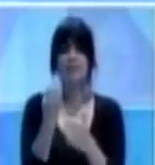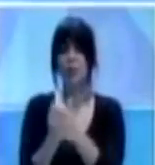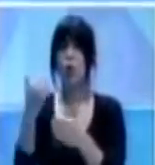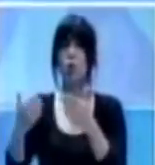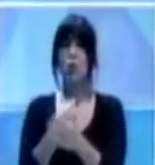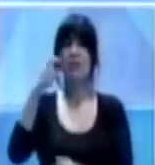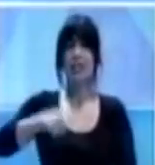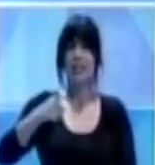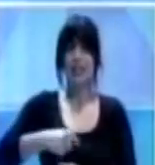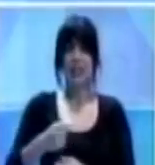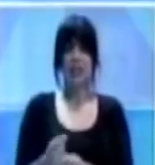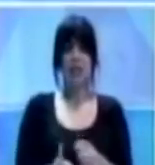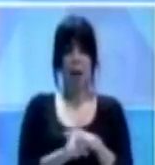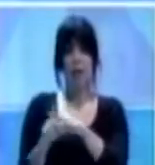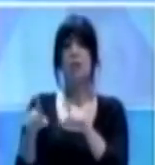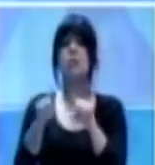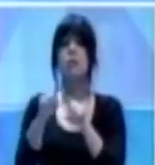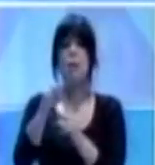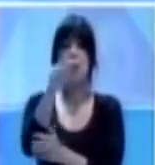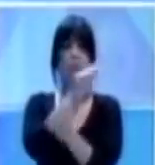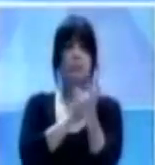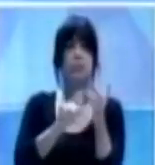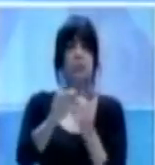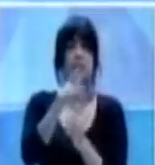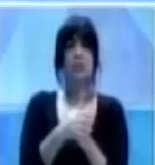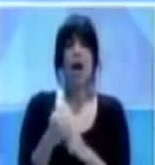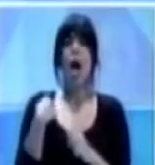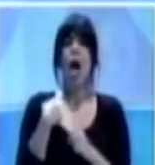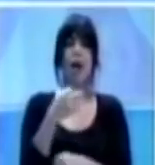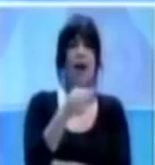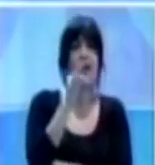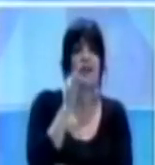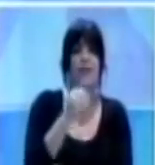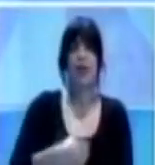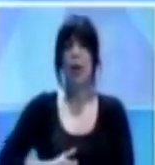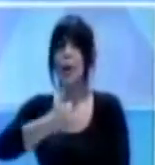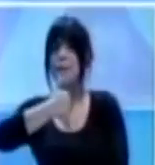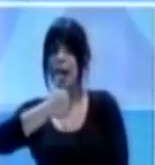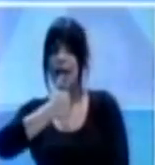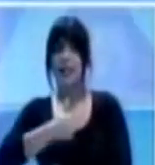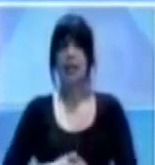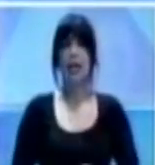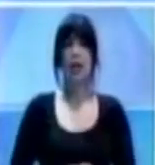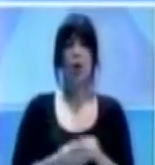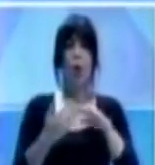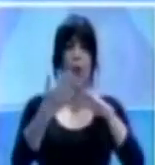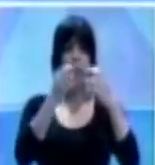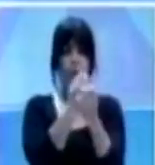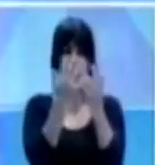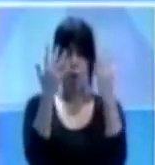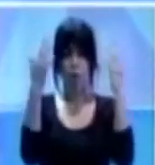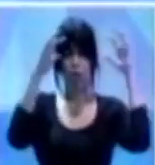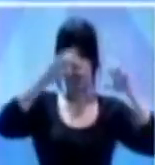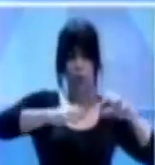especiais. Também convivem nelas o café e o mate, o bosque chuvoso